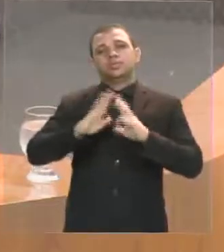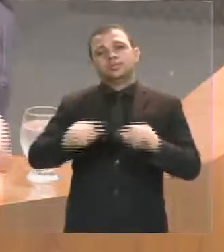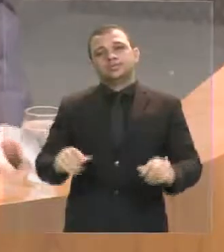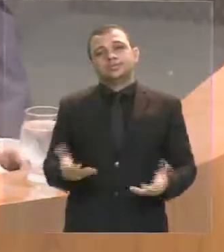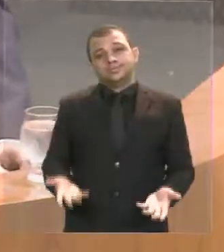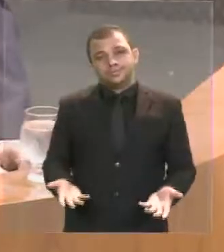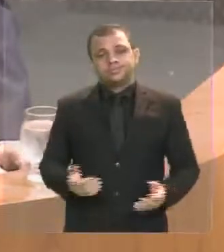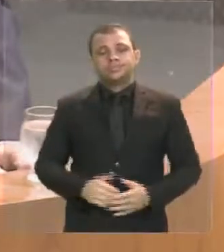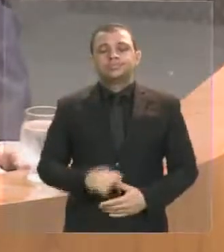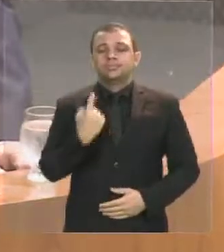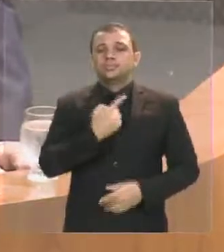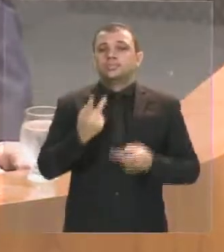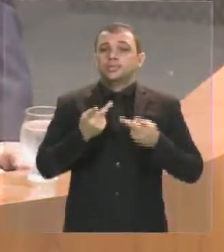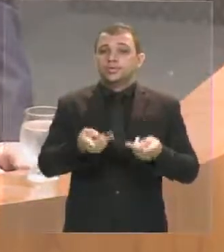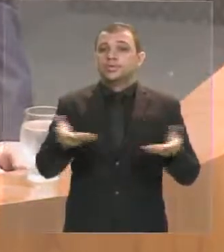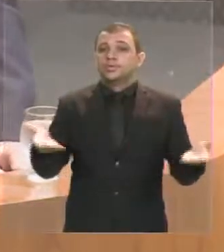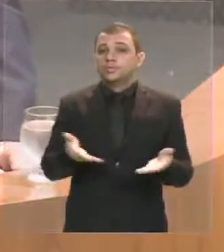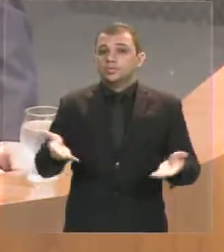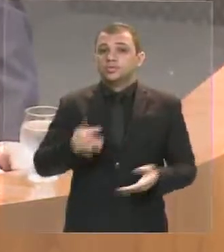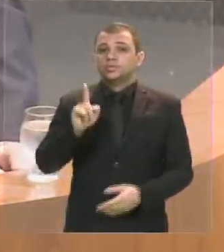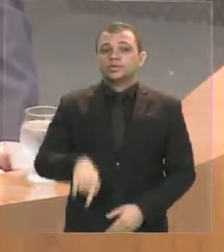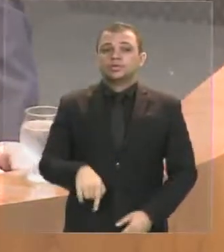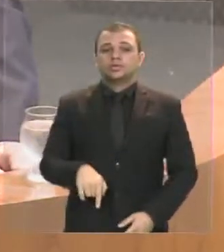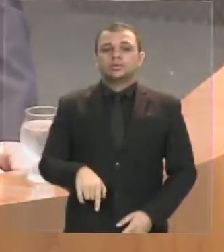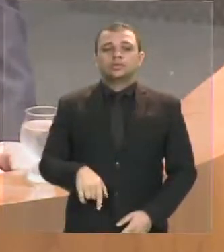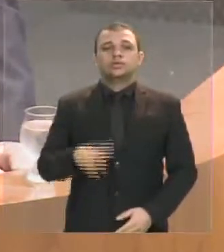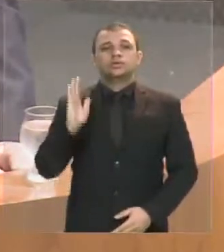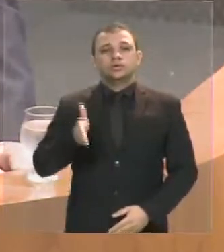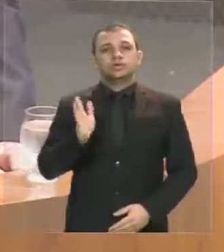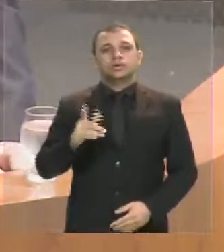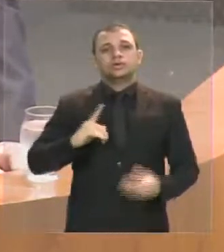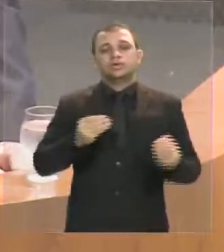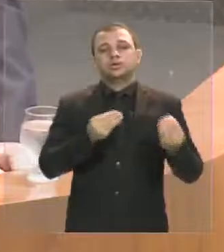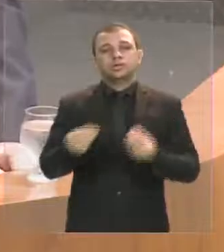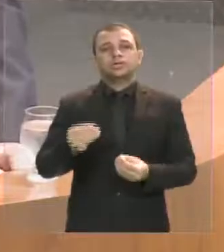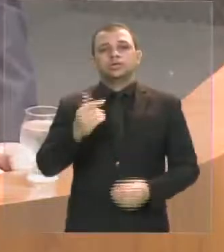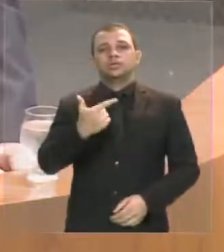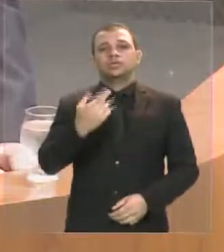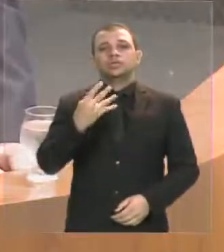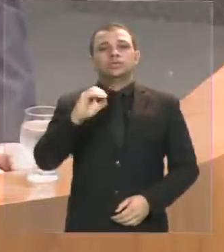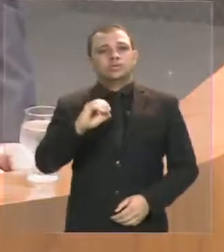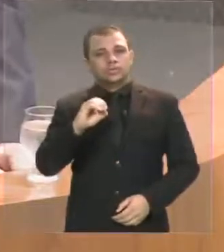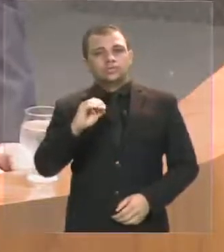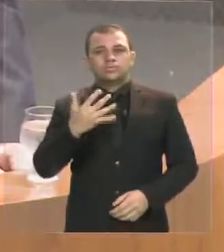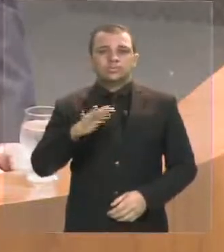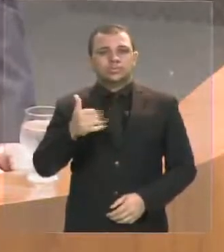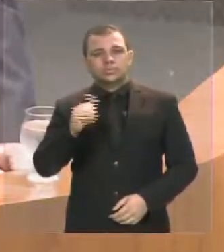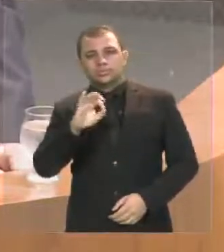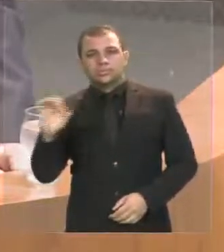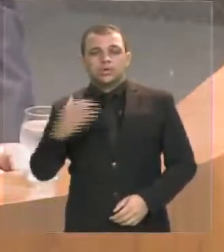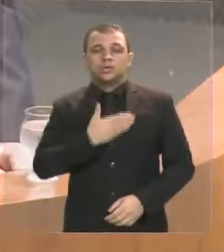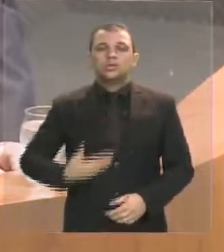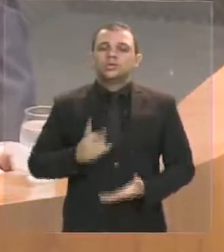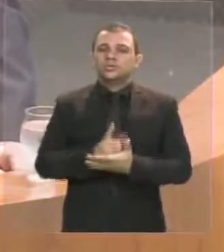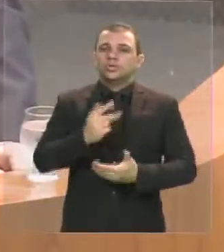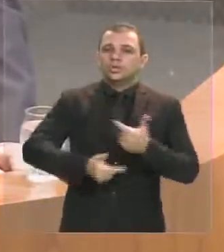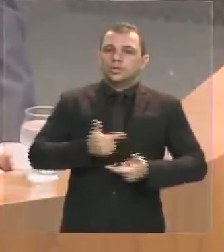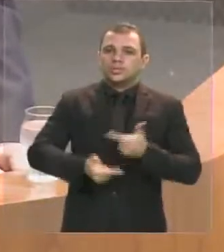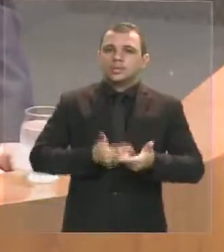na nossa visita, hoje já era, tinha caído de 240 mais ou menos para 100, e o governo continua trabalhando para que